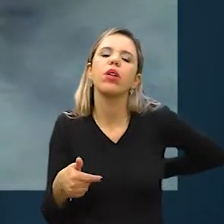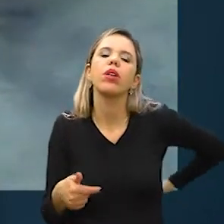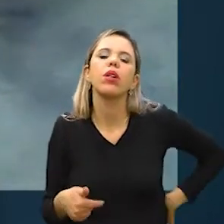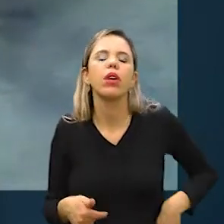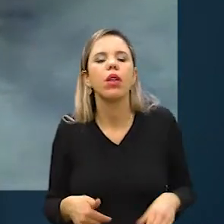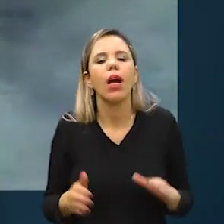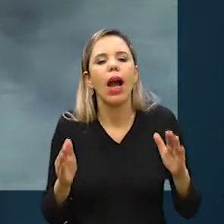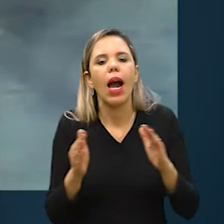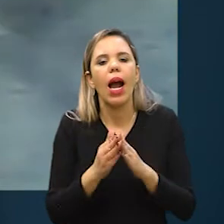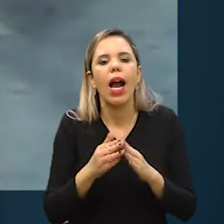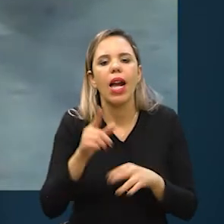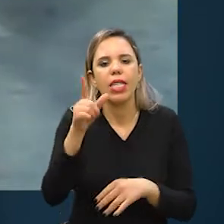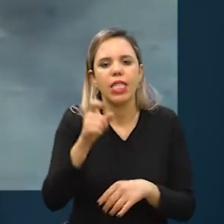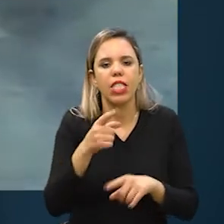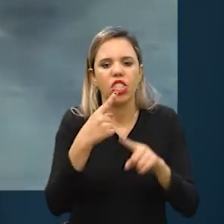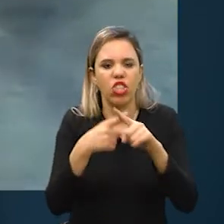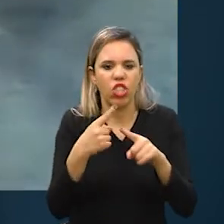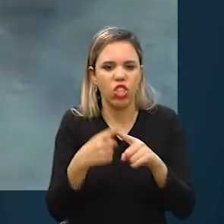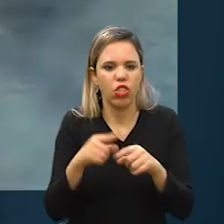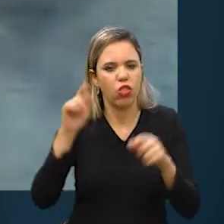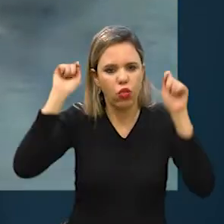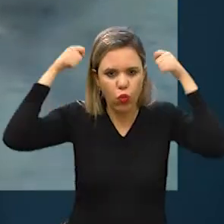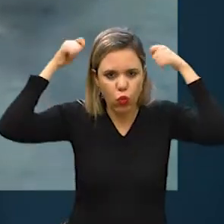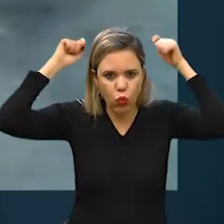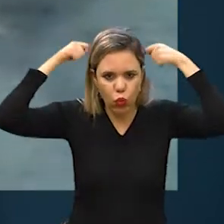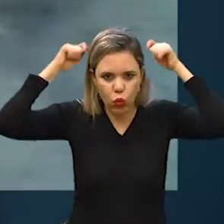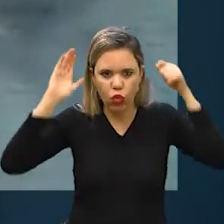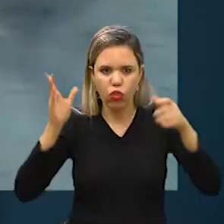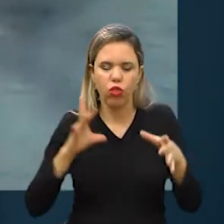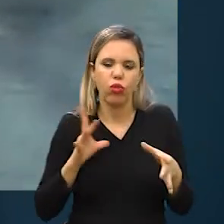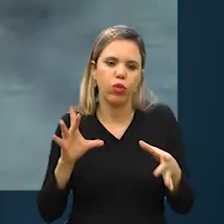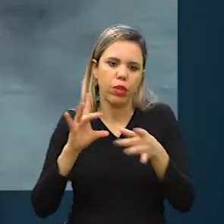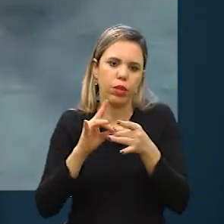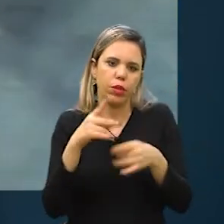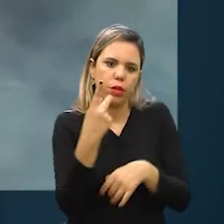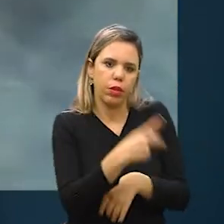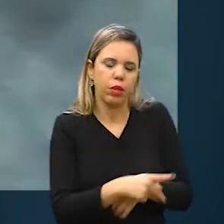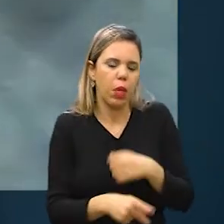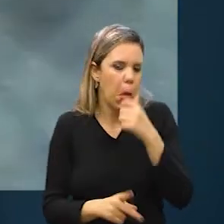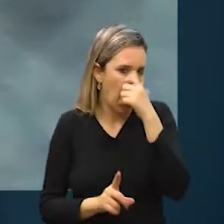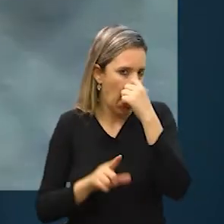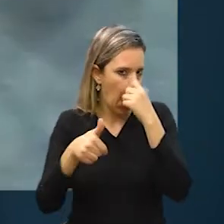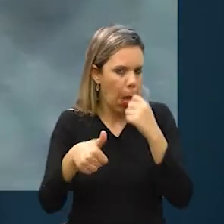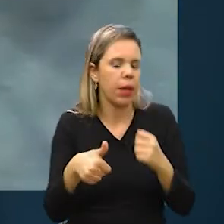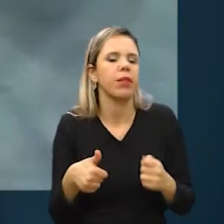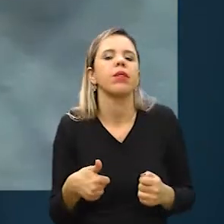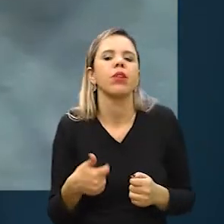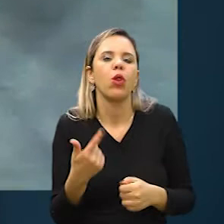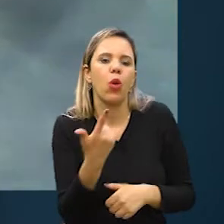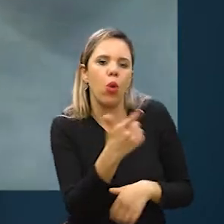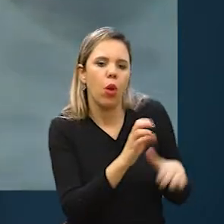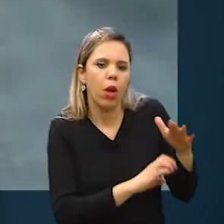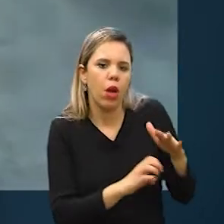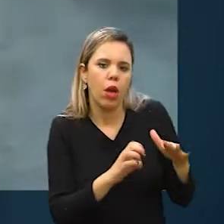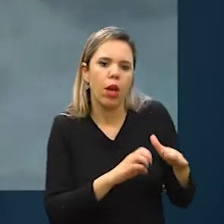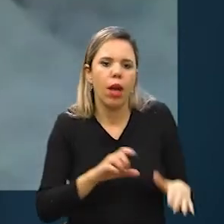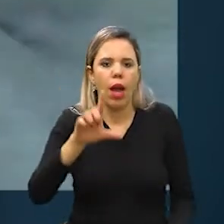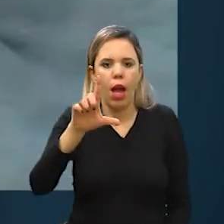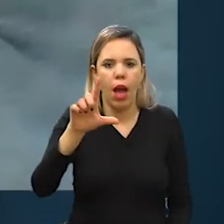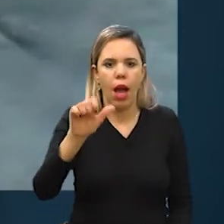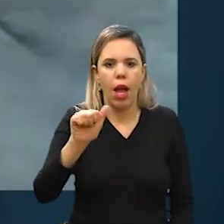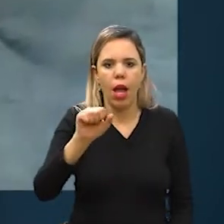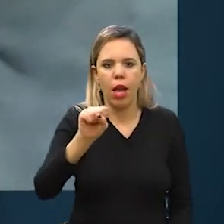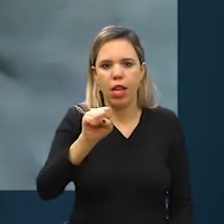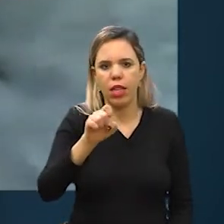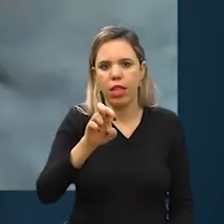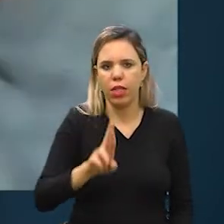veio Casa X com a Xuxa, onde a gente já tinha uma parceria com ela. Depois veio Espaço